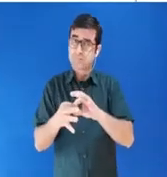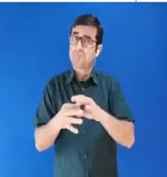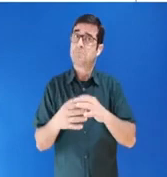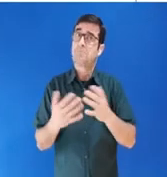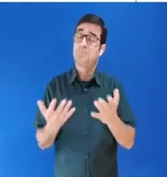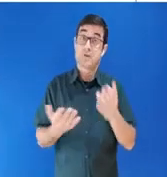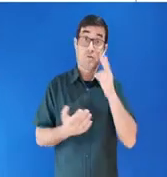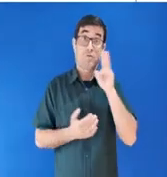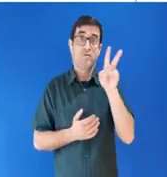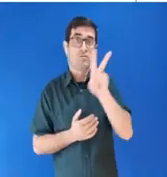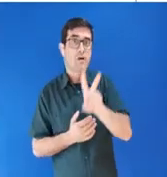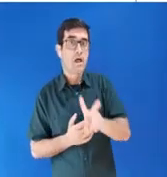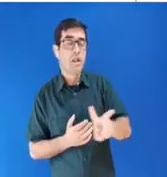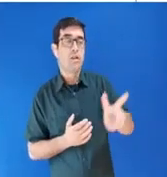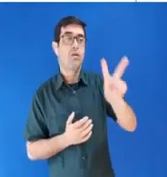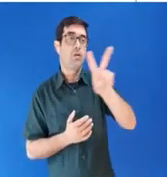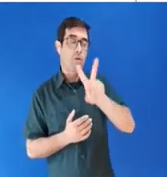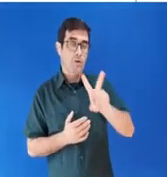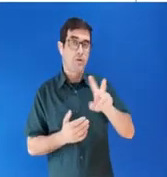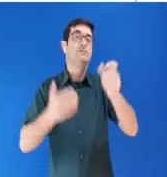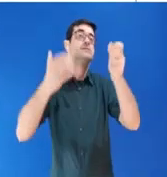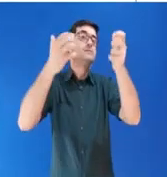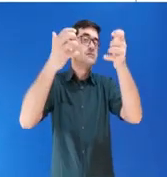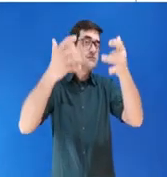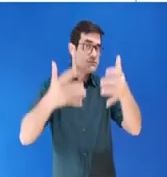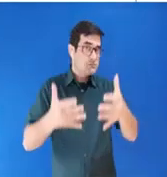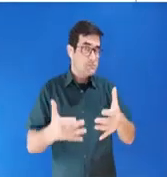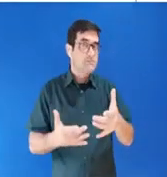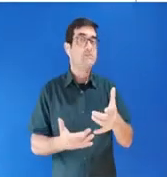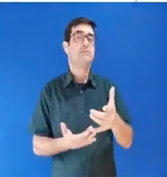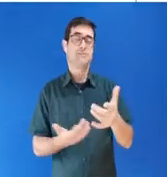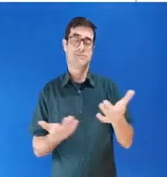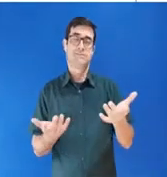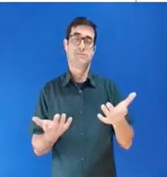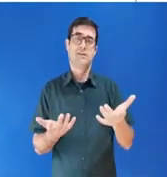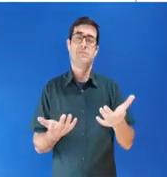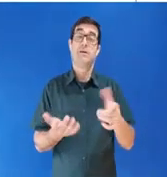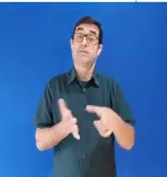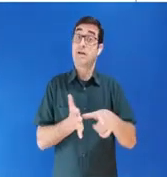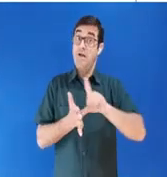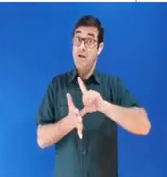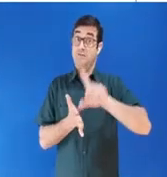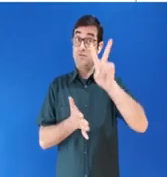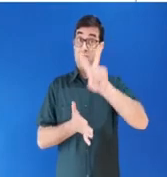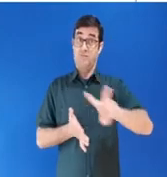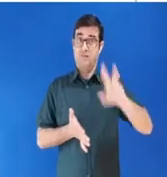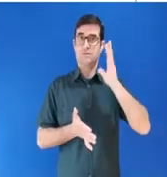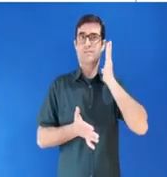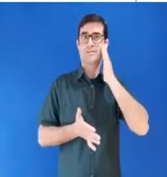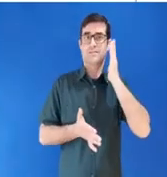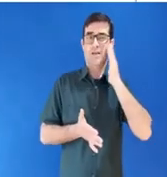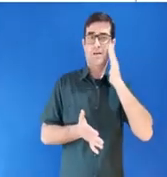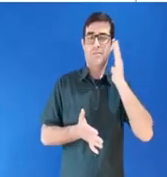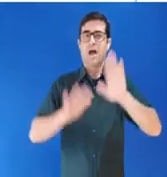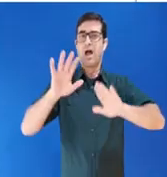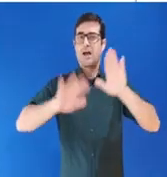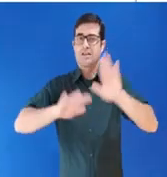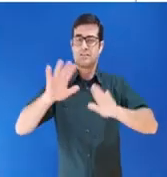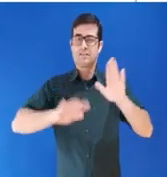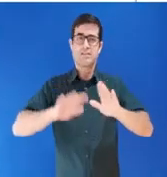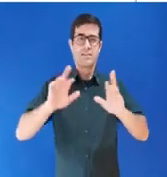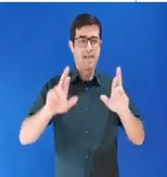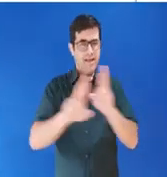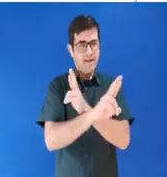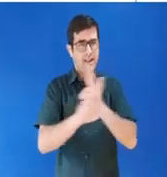uma explicação para isso, mas antes de saber os valores, é muito difícil de fazer essa relação, mas existem